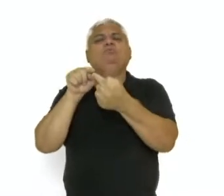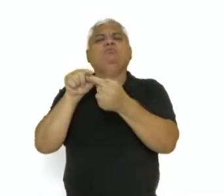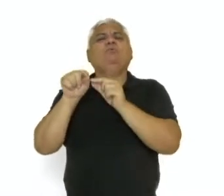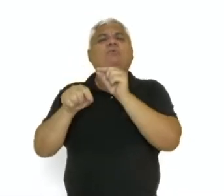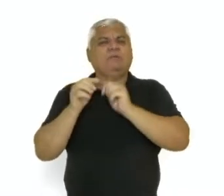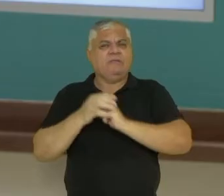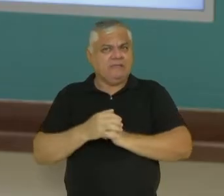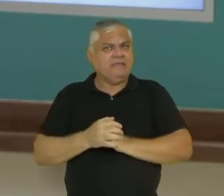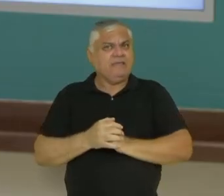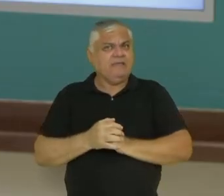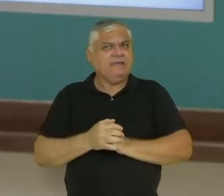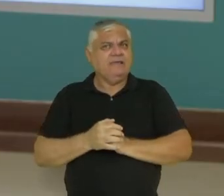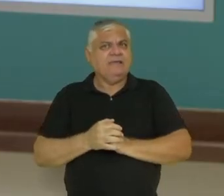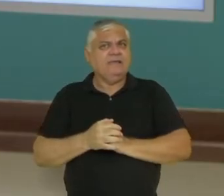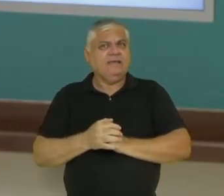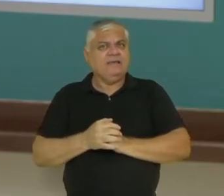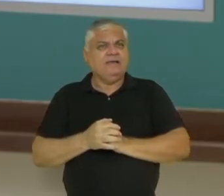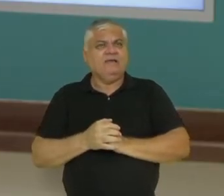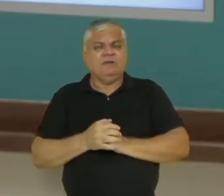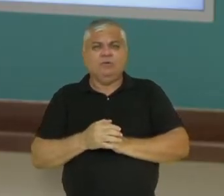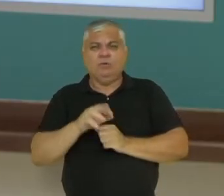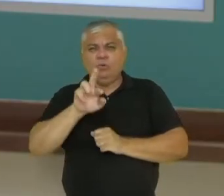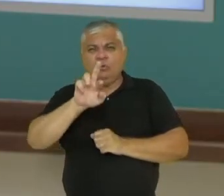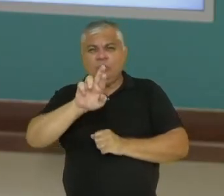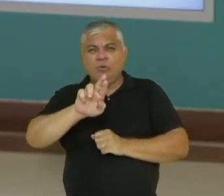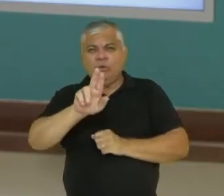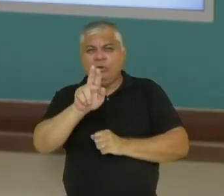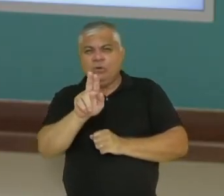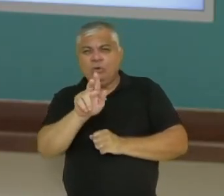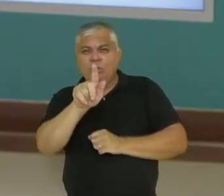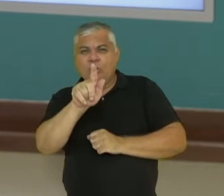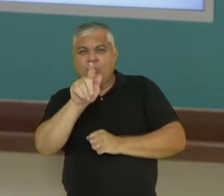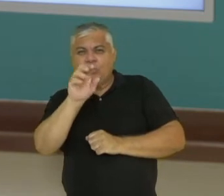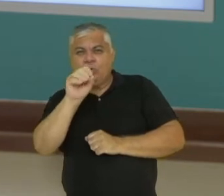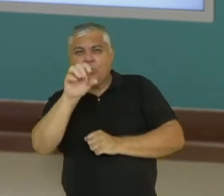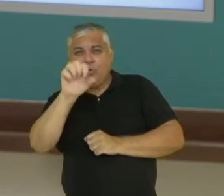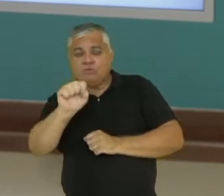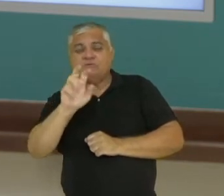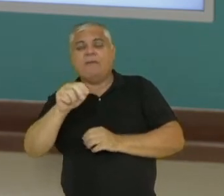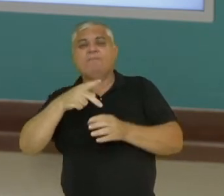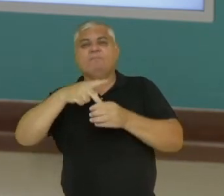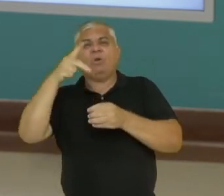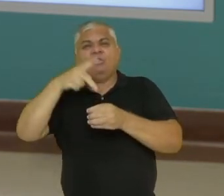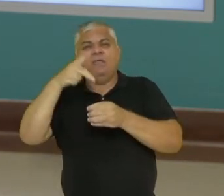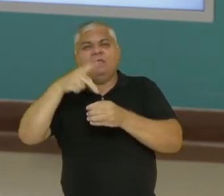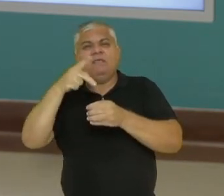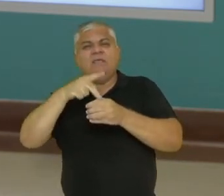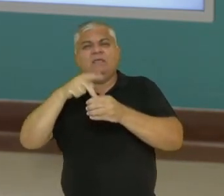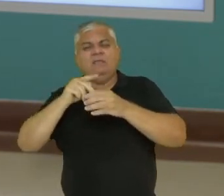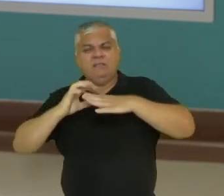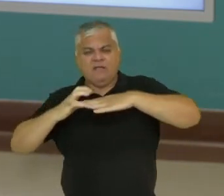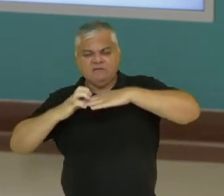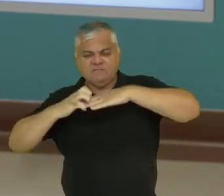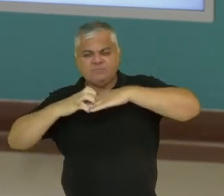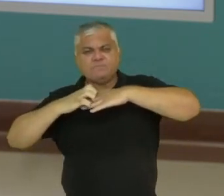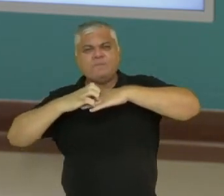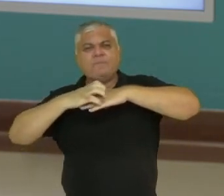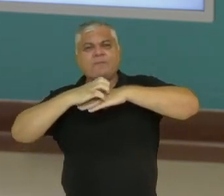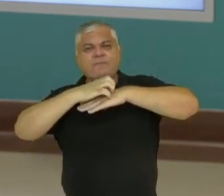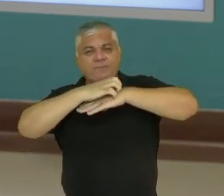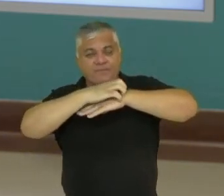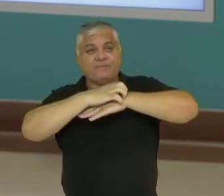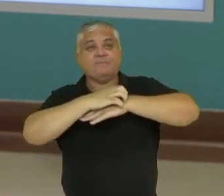desse retículo endoplasmático, o rugoso, é na síntese de proteínas junto com os ribossomos.